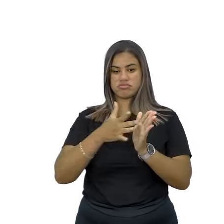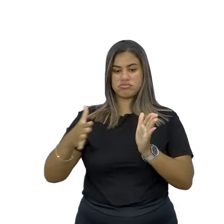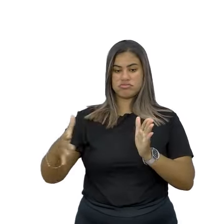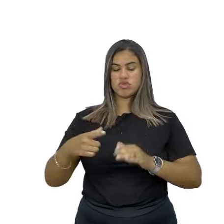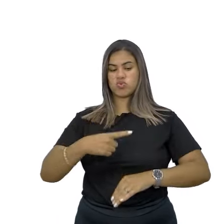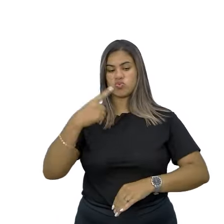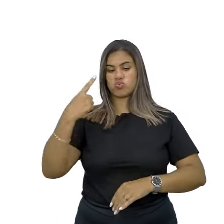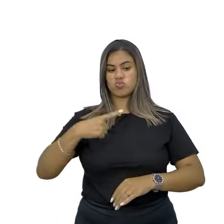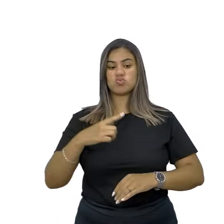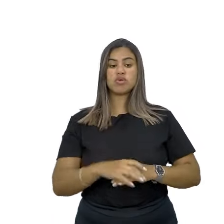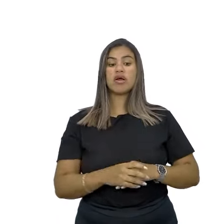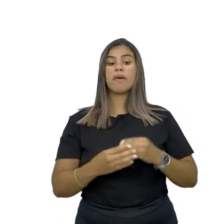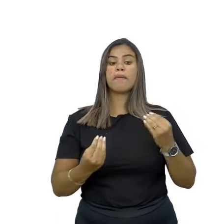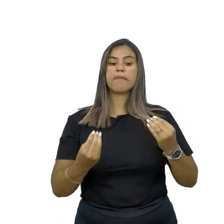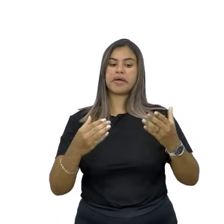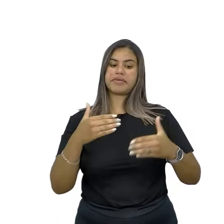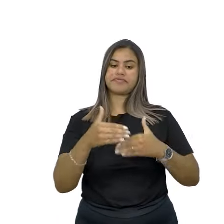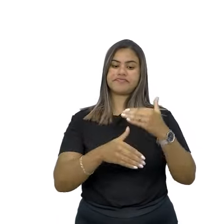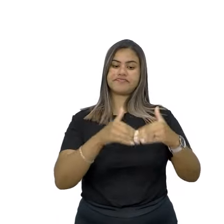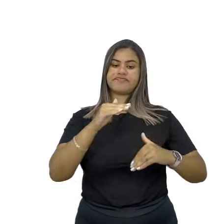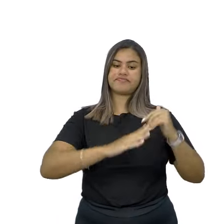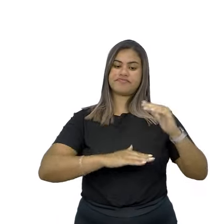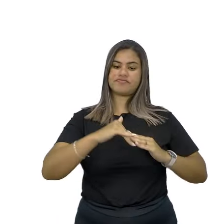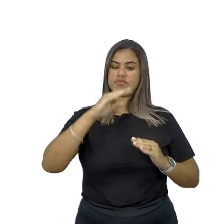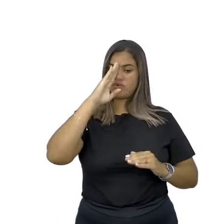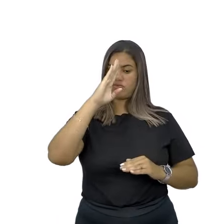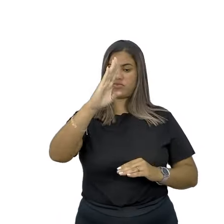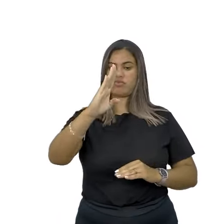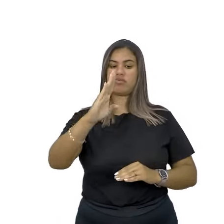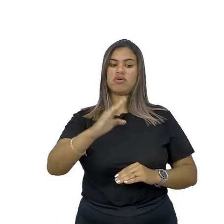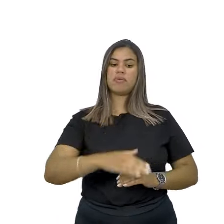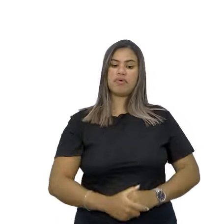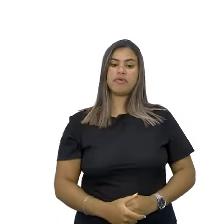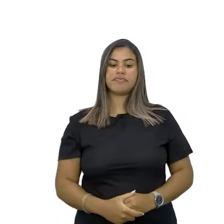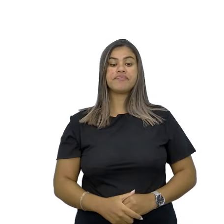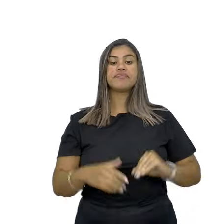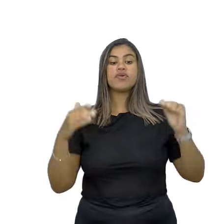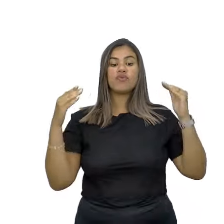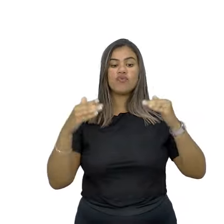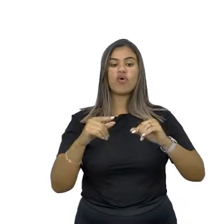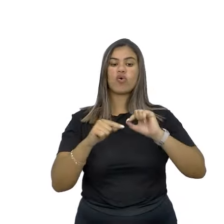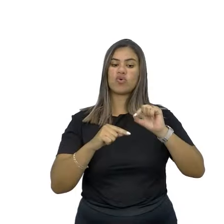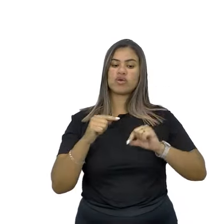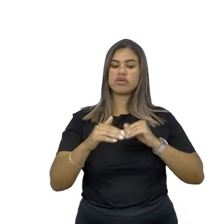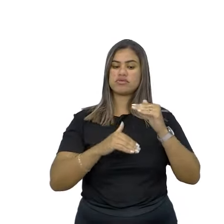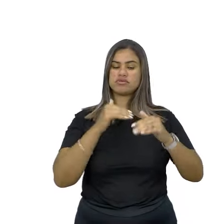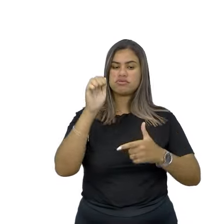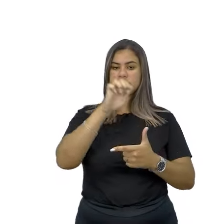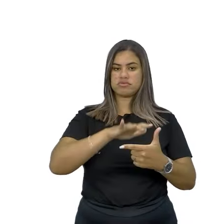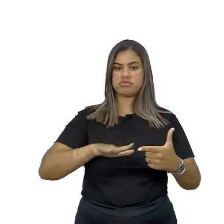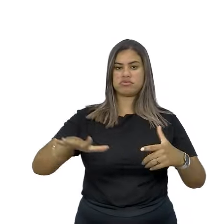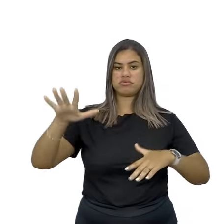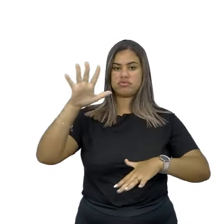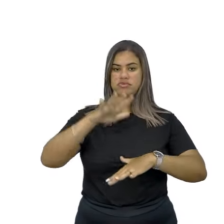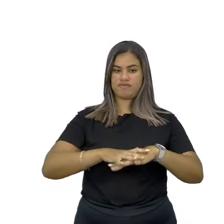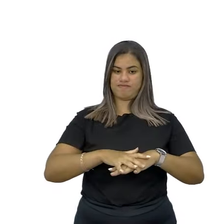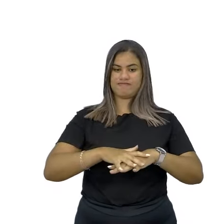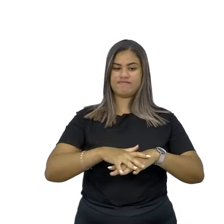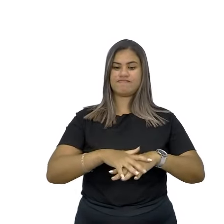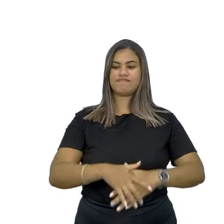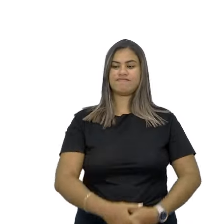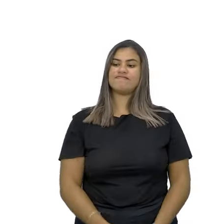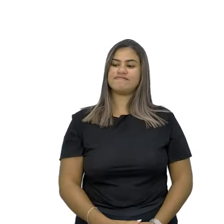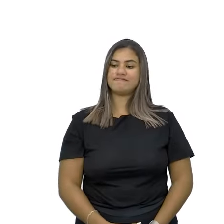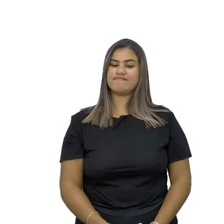1 para desenvolver as habilidades essenciais, com foco no desenvolvimento do letramento